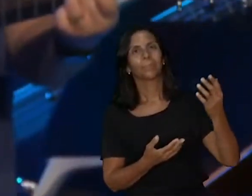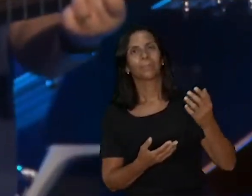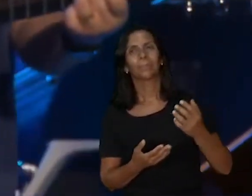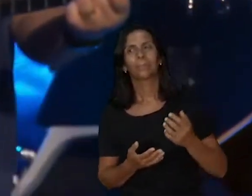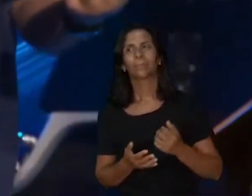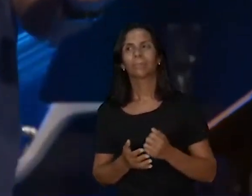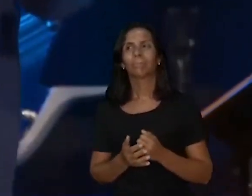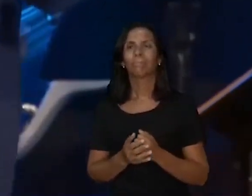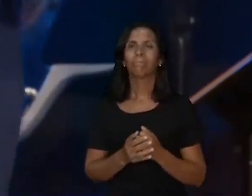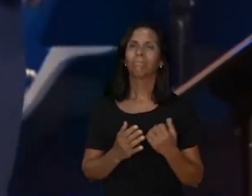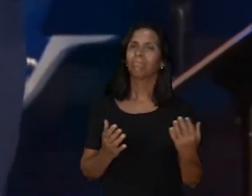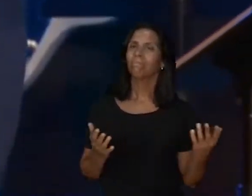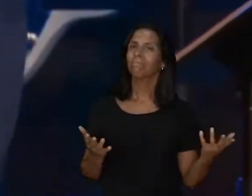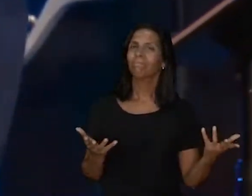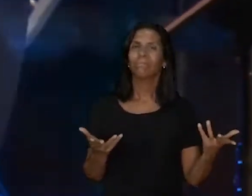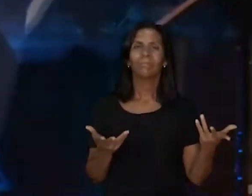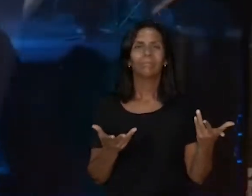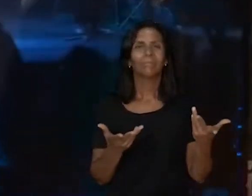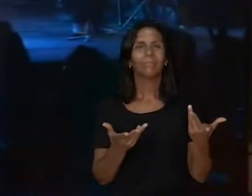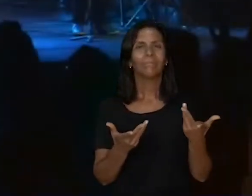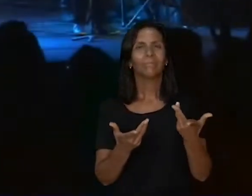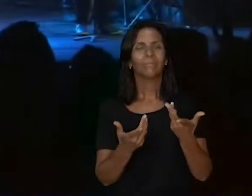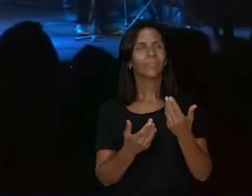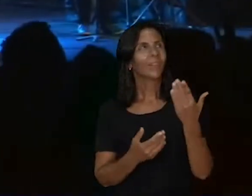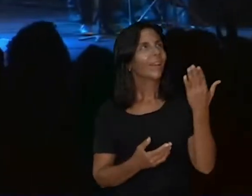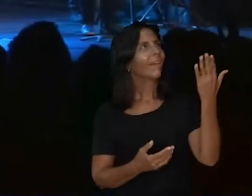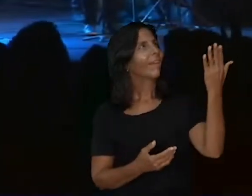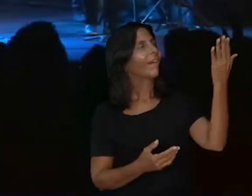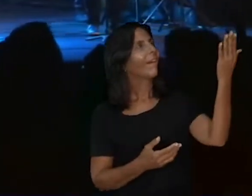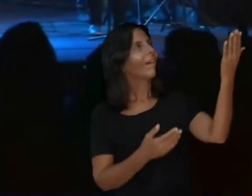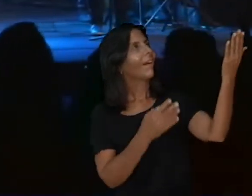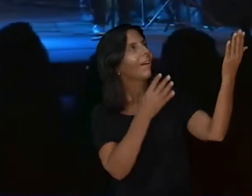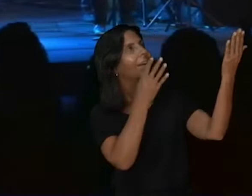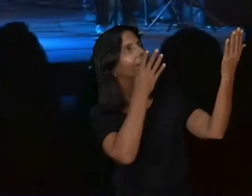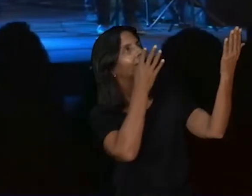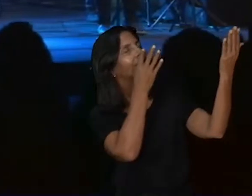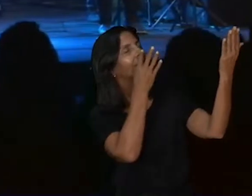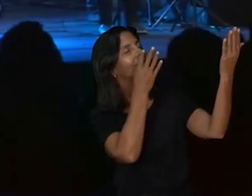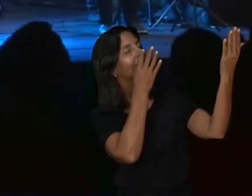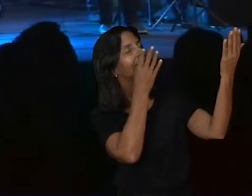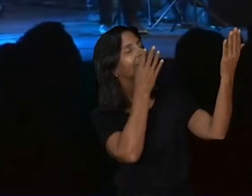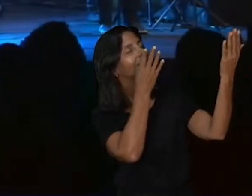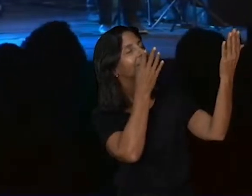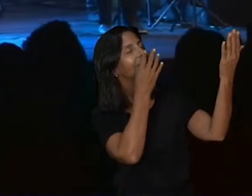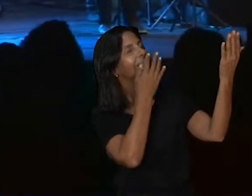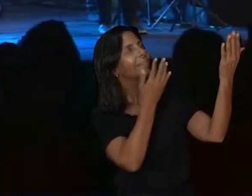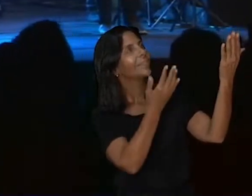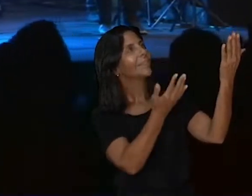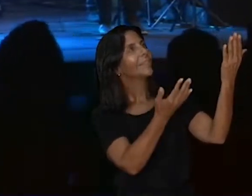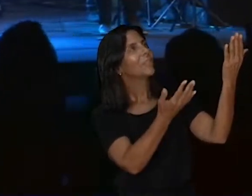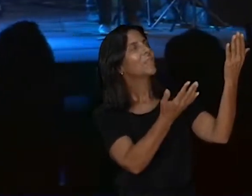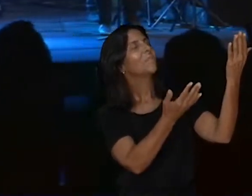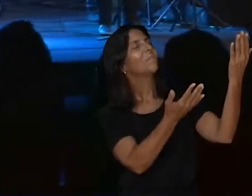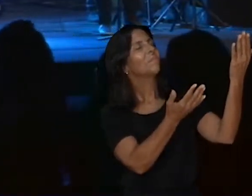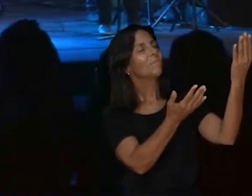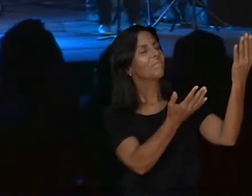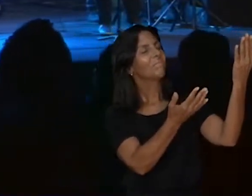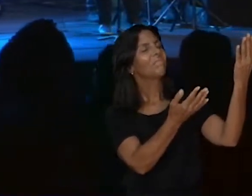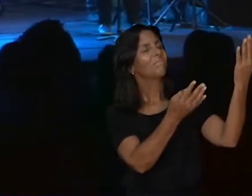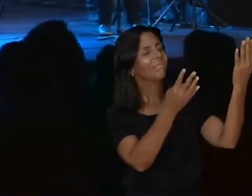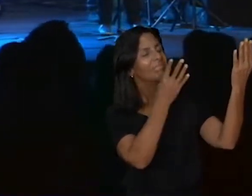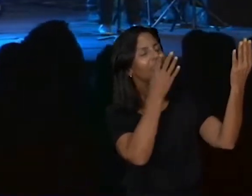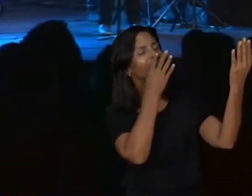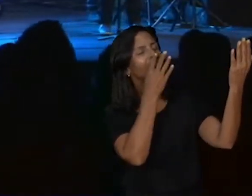Maravilhoso é te contemplar, Senhor. Te contemplar, te contemplar.